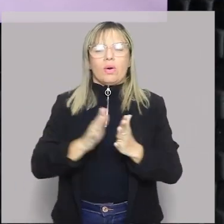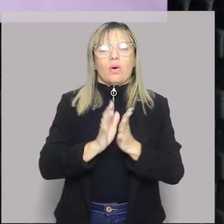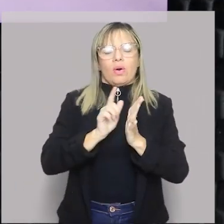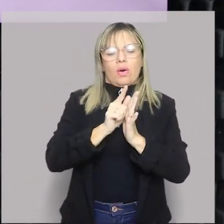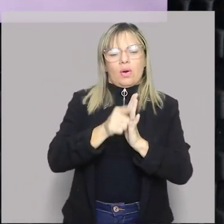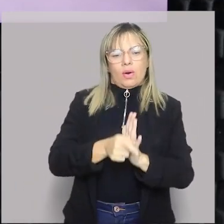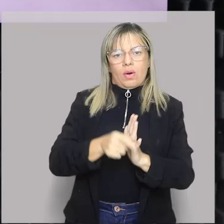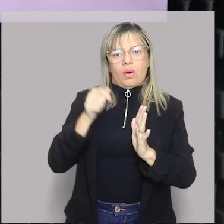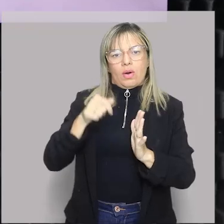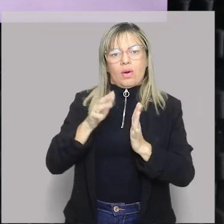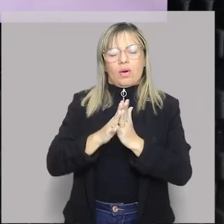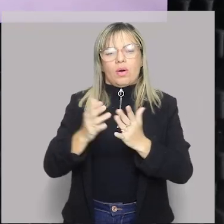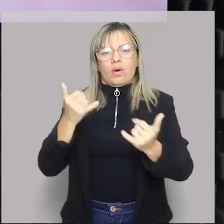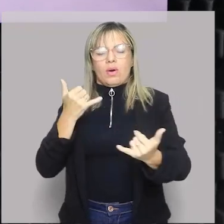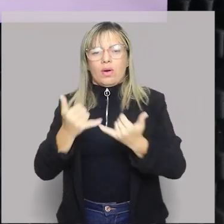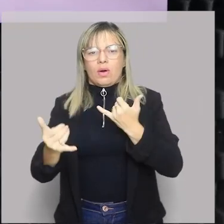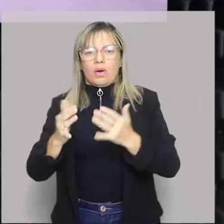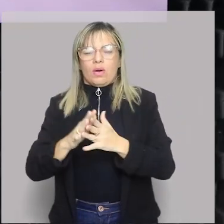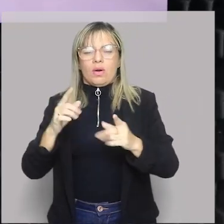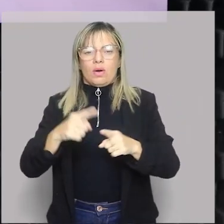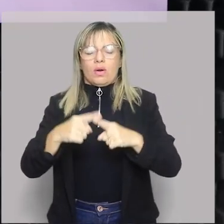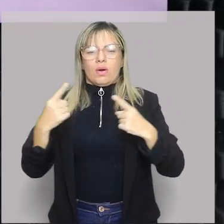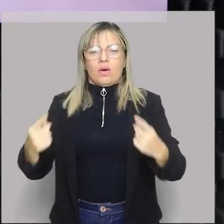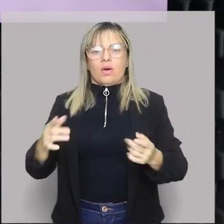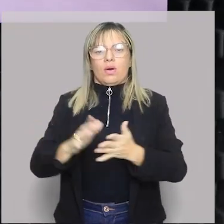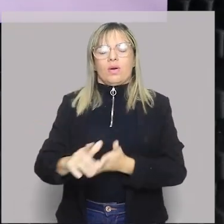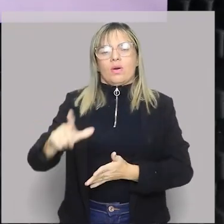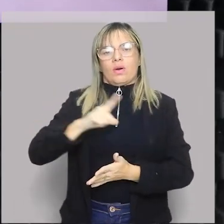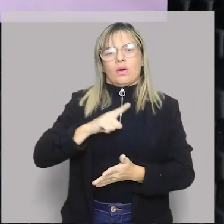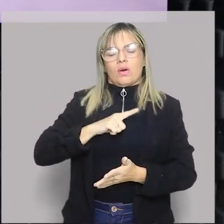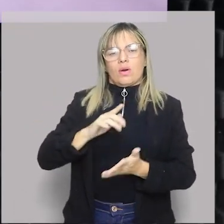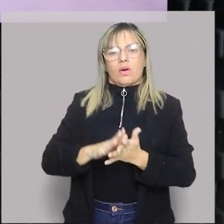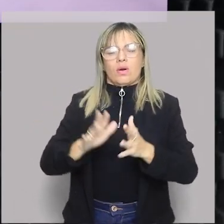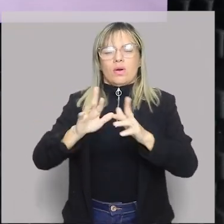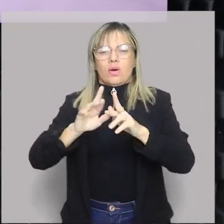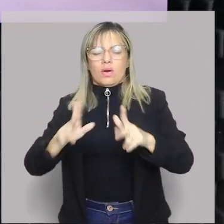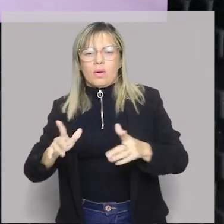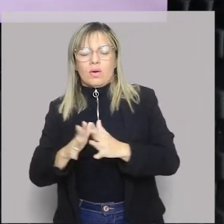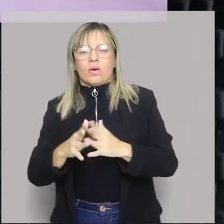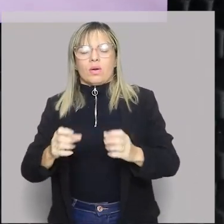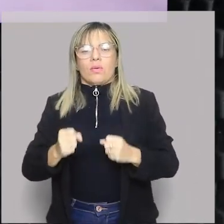gêneros muito parecidos, mas que tem uma diferença bem tênue, às vezes,